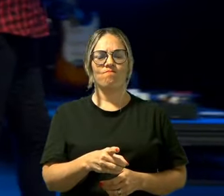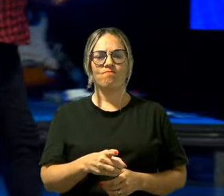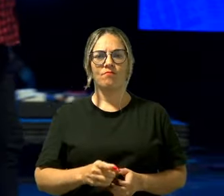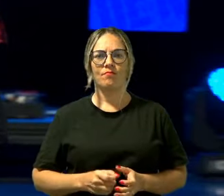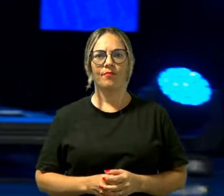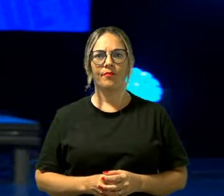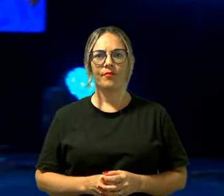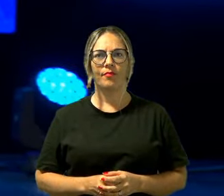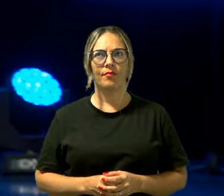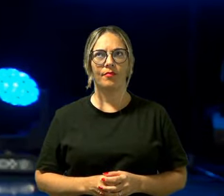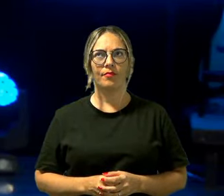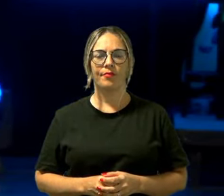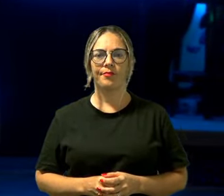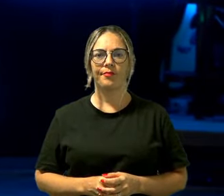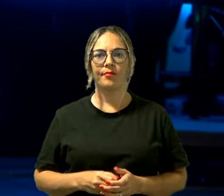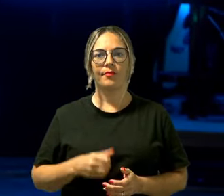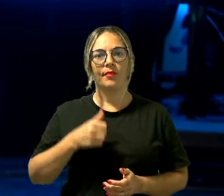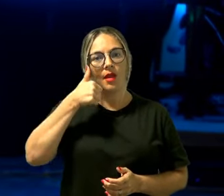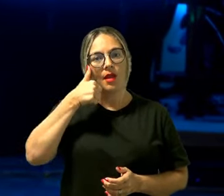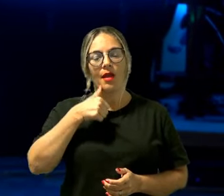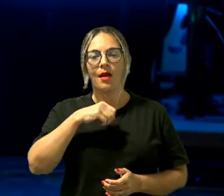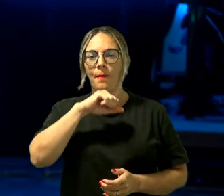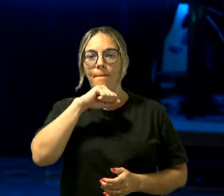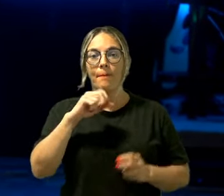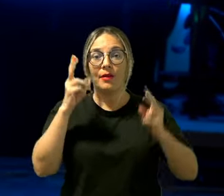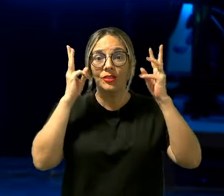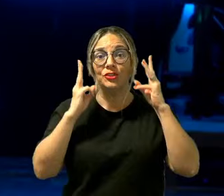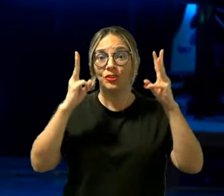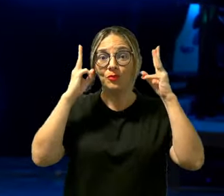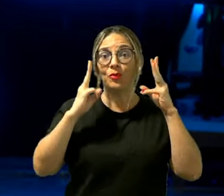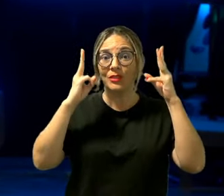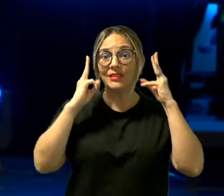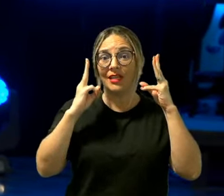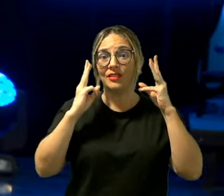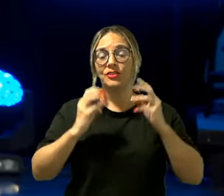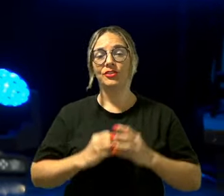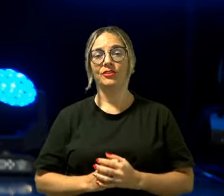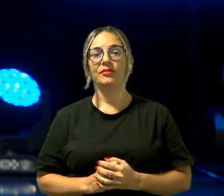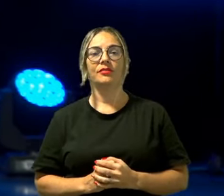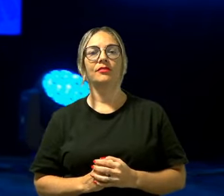contexto, Joquebede engravida.